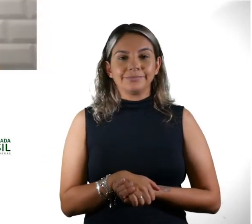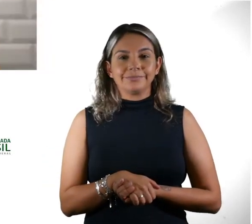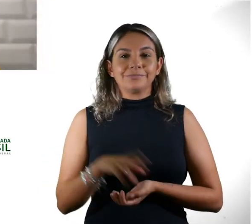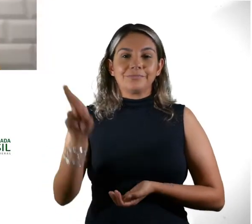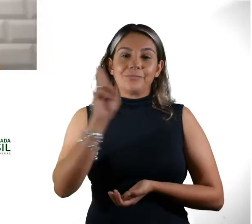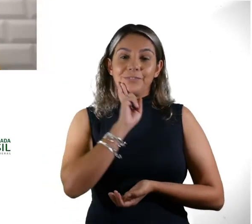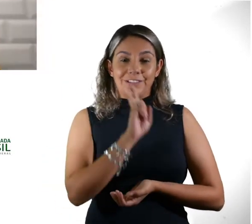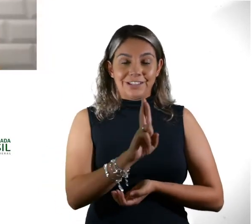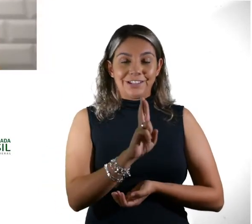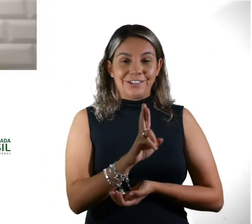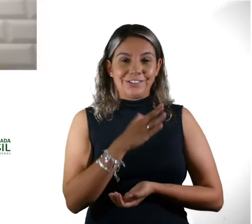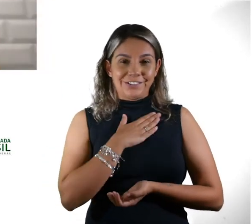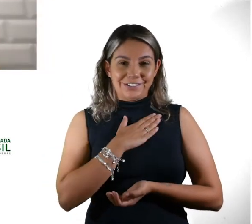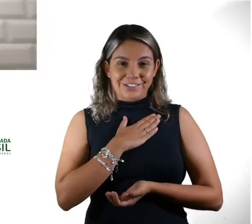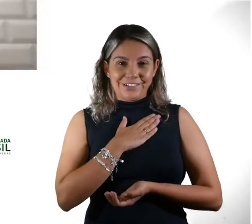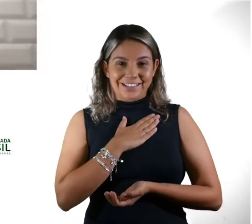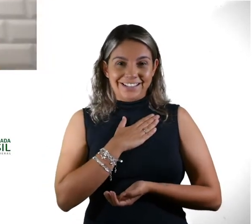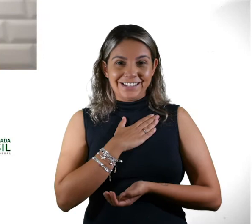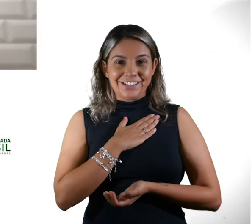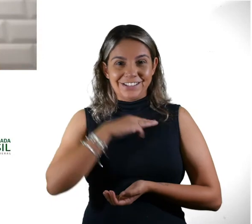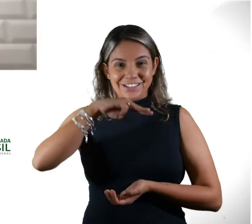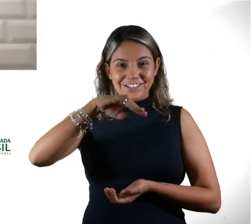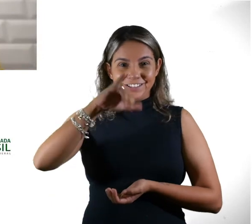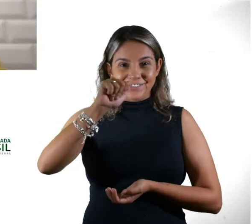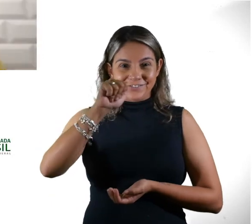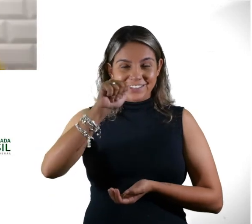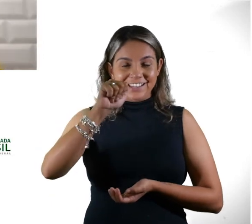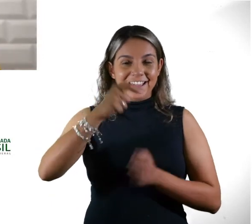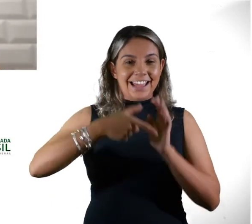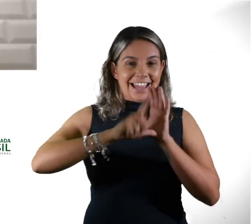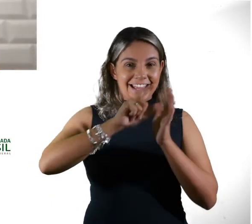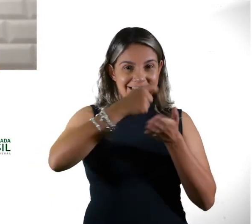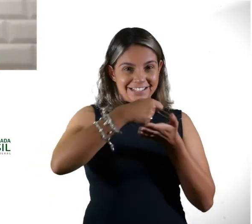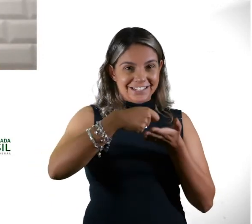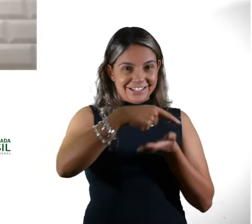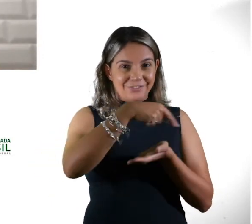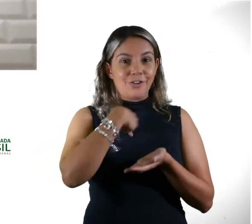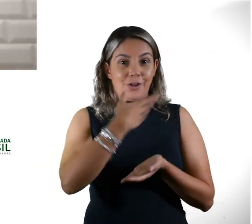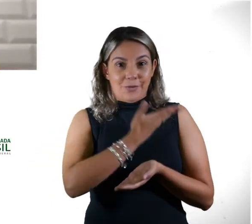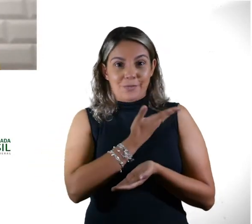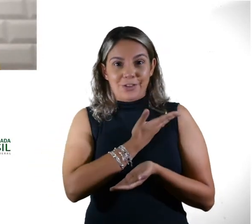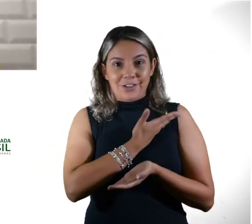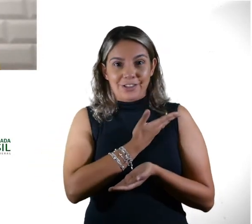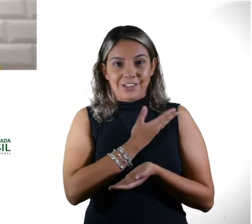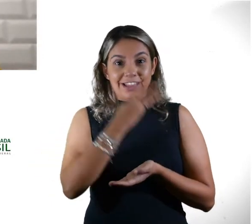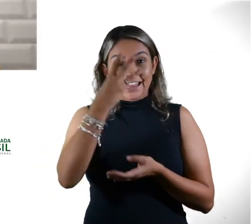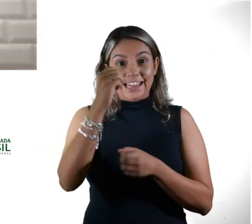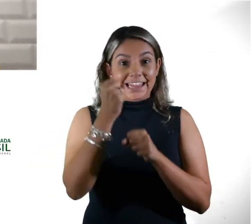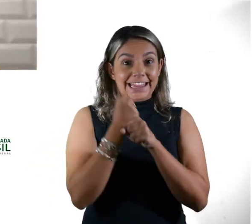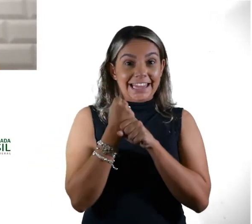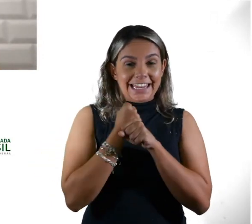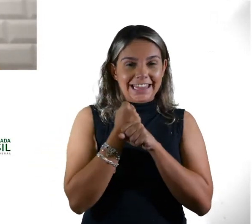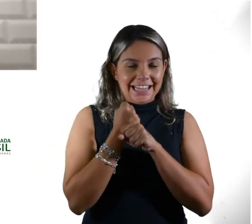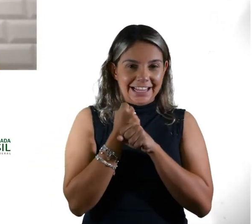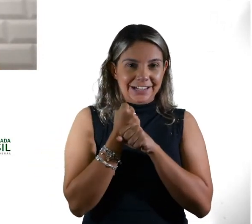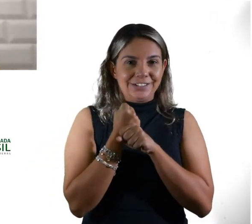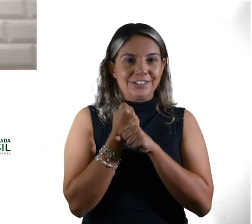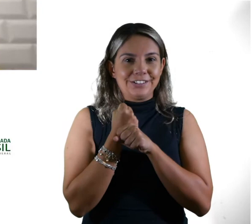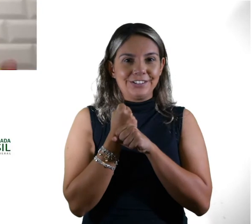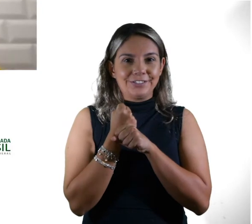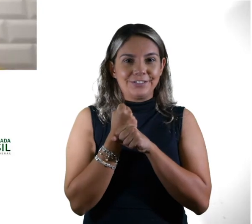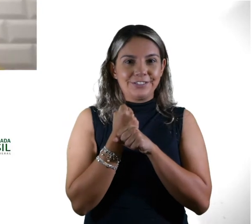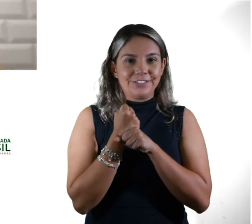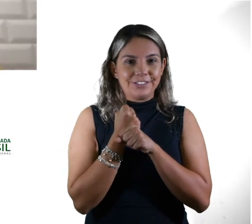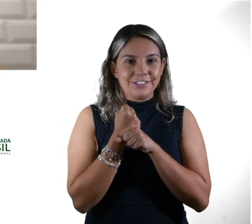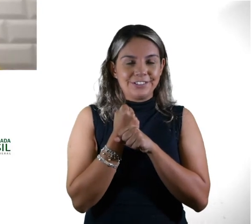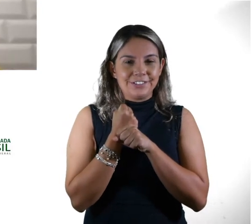Olha, sabe que para mim o Mia Couto, antes de ser escritor, sou amigo do Mia Couto há mais de 30 anos, não é? Até tenho